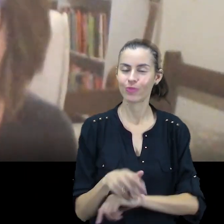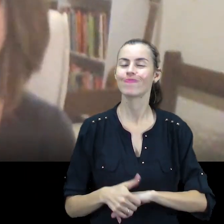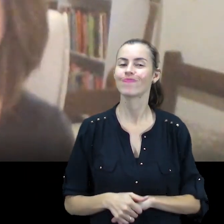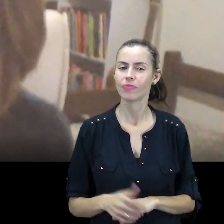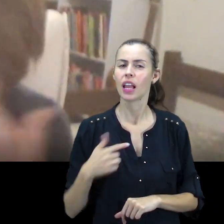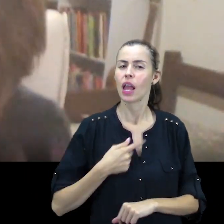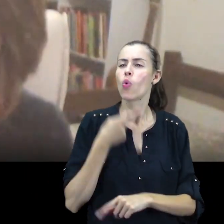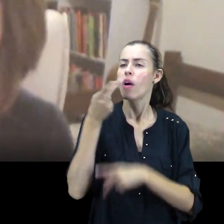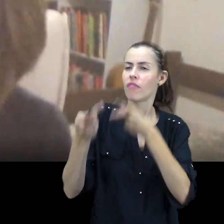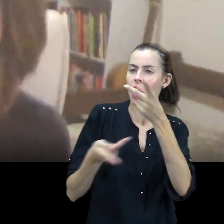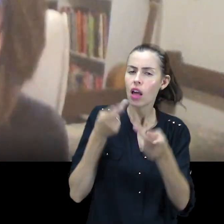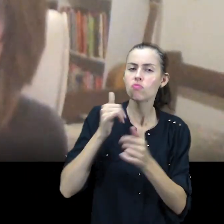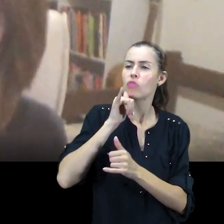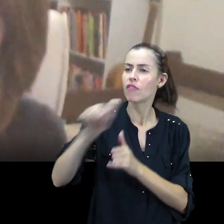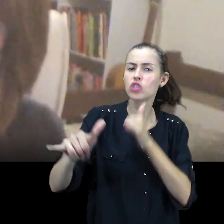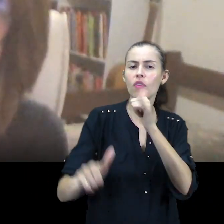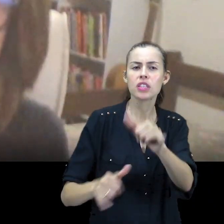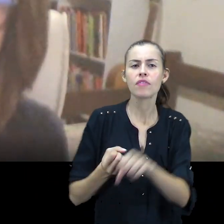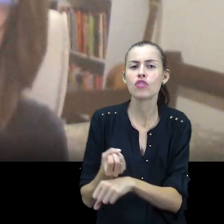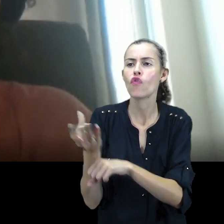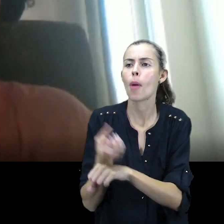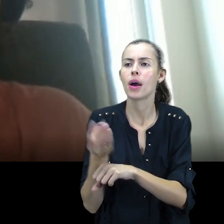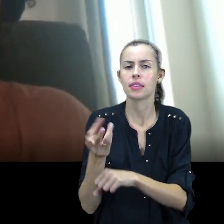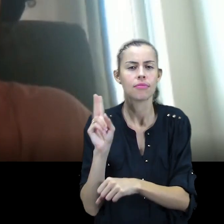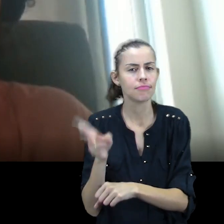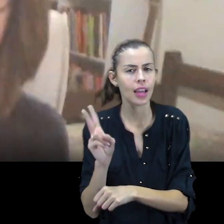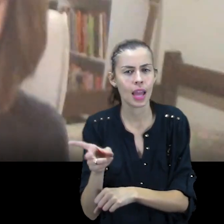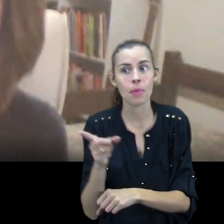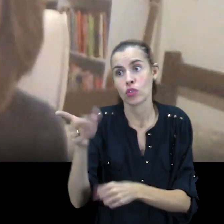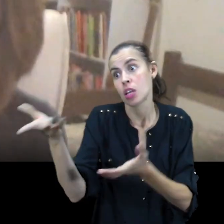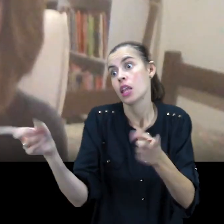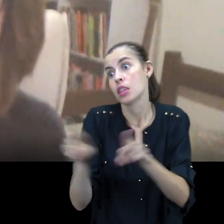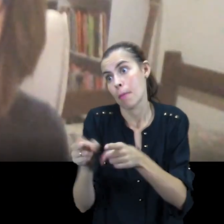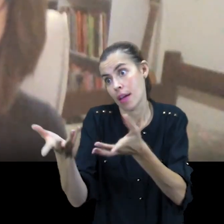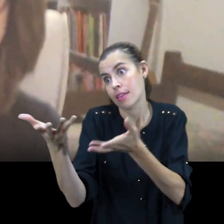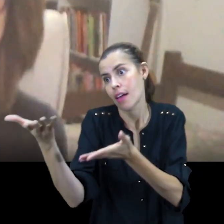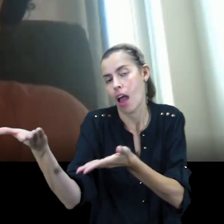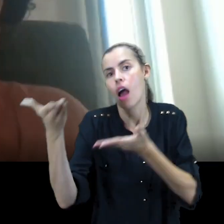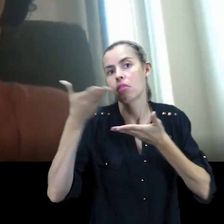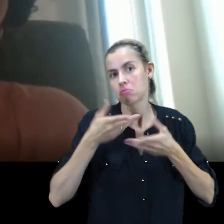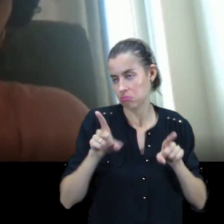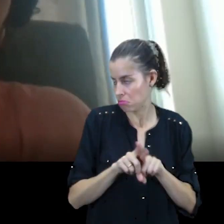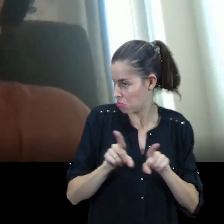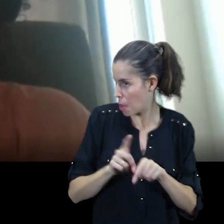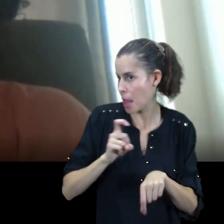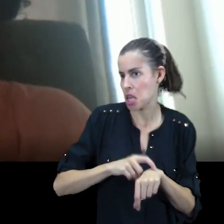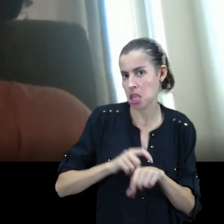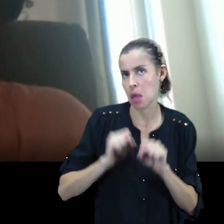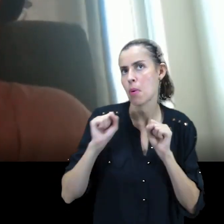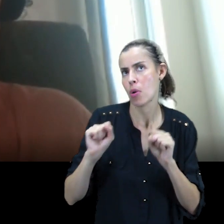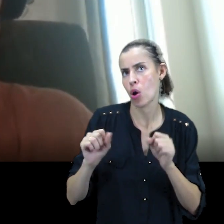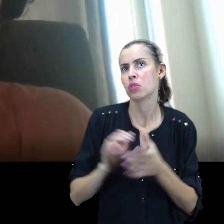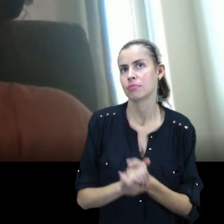quiser, obviamente, tiver tempo para essas nossas conversas, tá bom? Muitíssimo muito obrigada pelo convite,